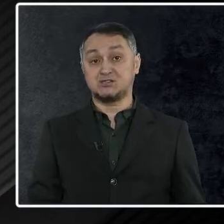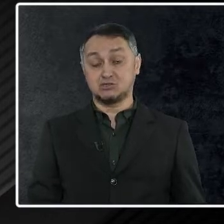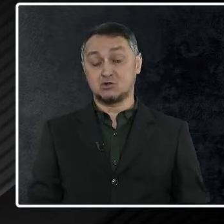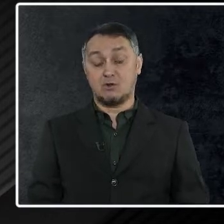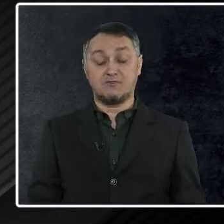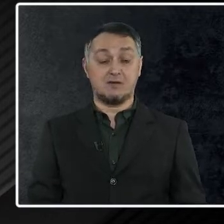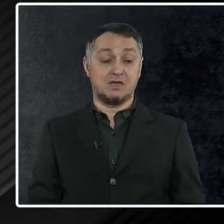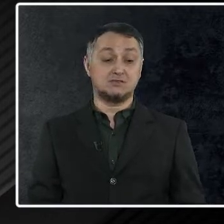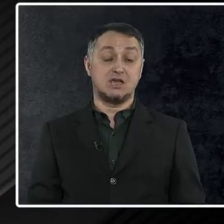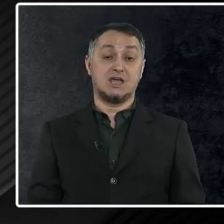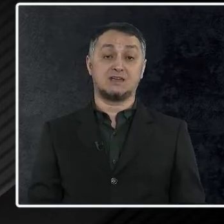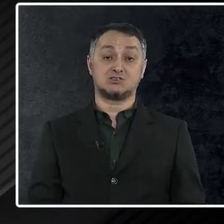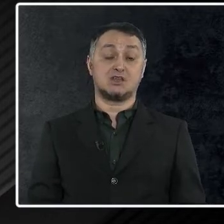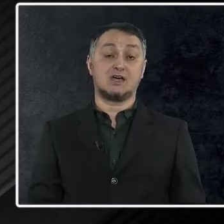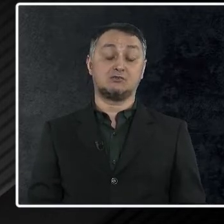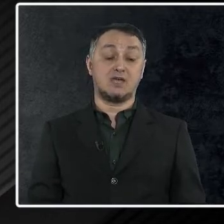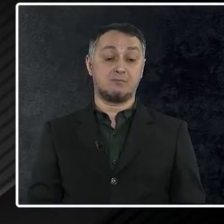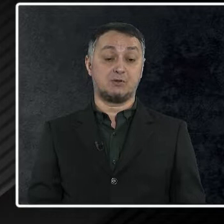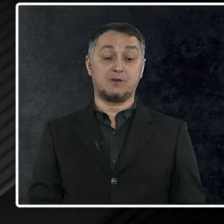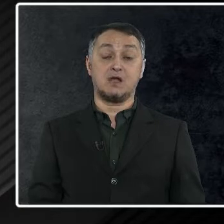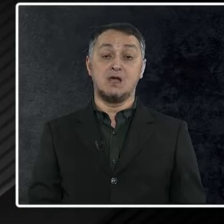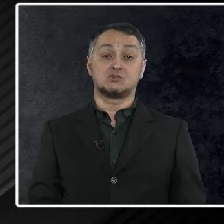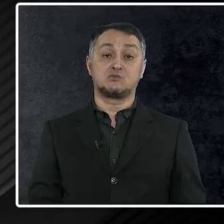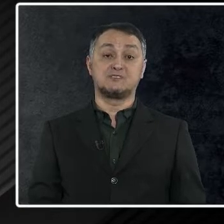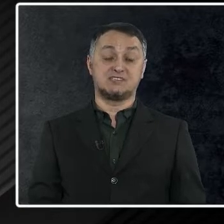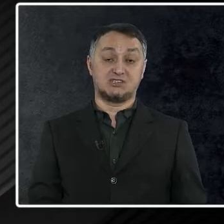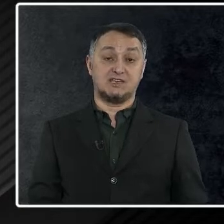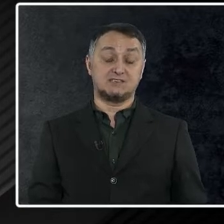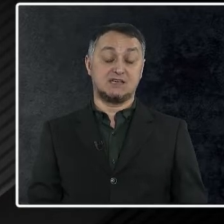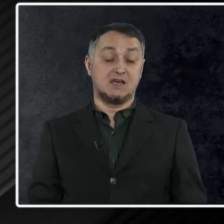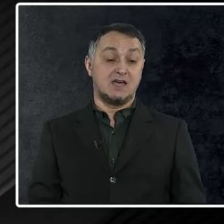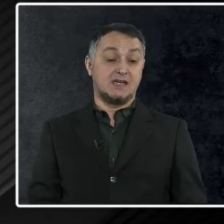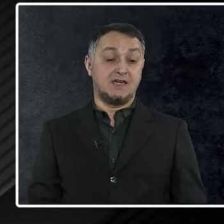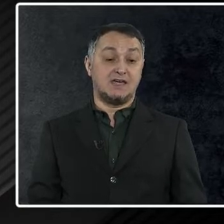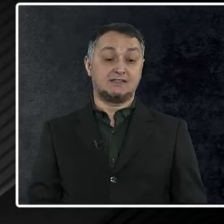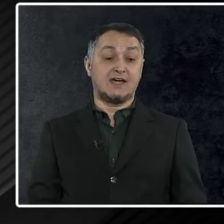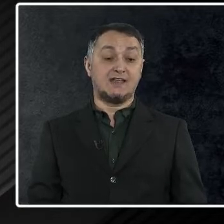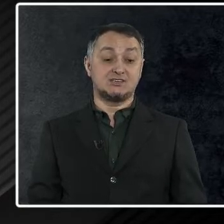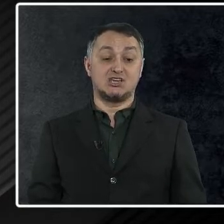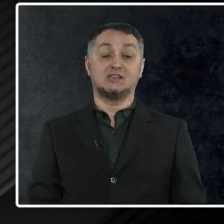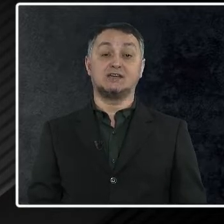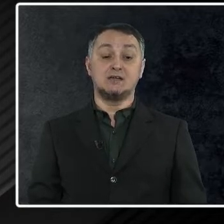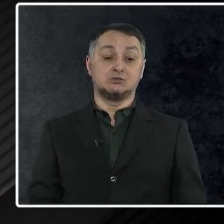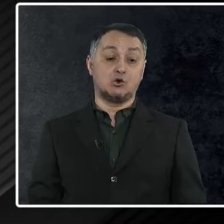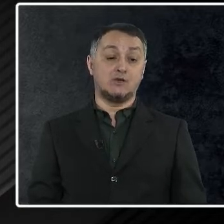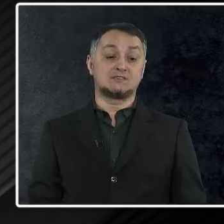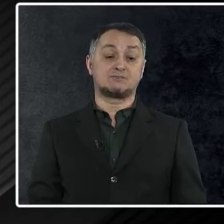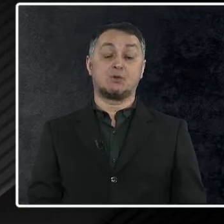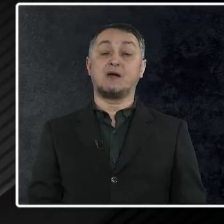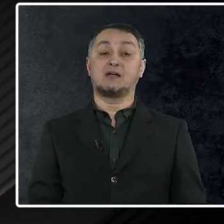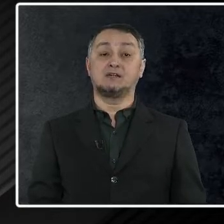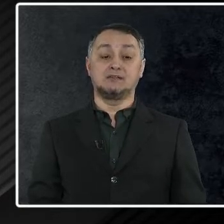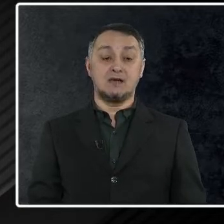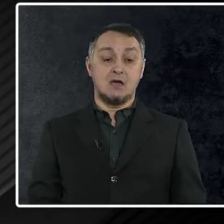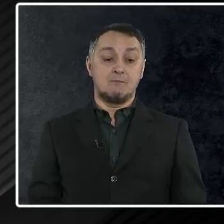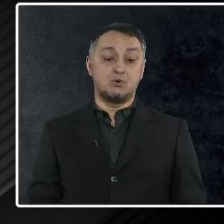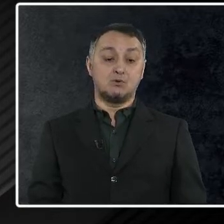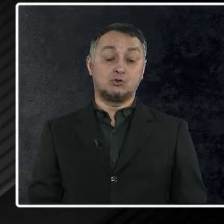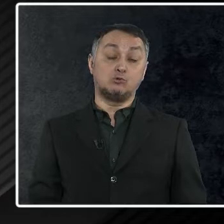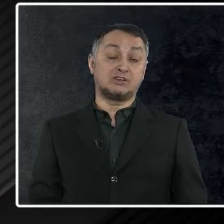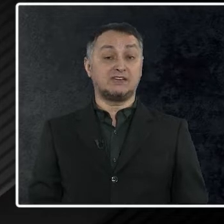dos partidos, obviamente, relacionado aí à própria subsistência da legenda. 2.